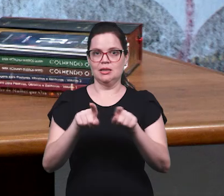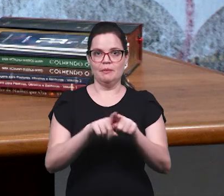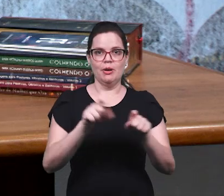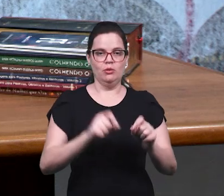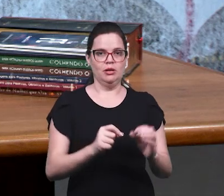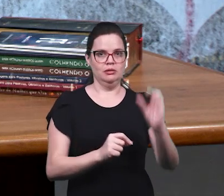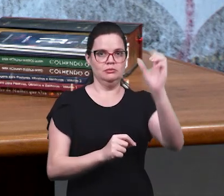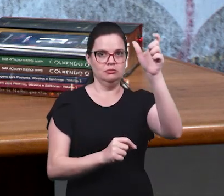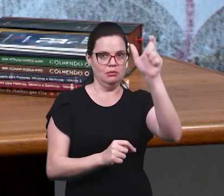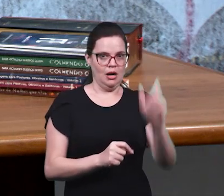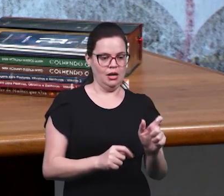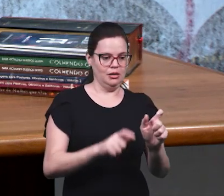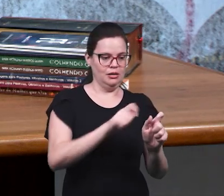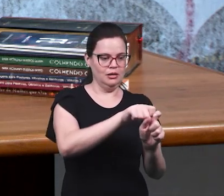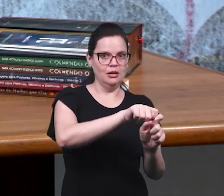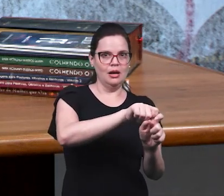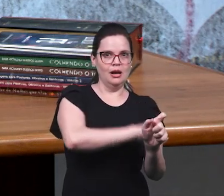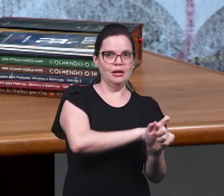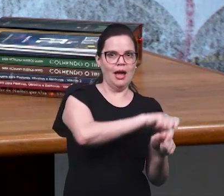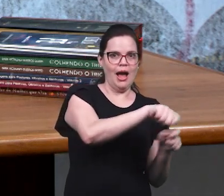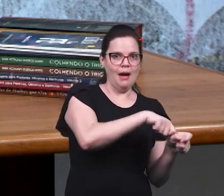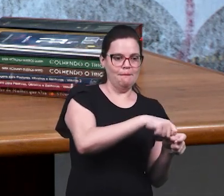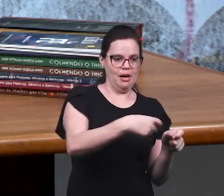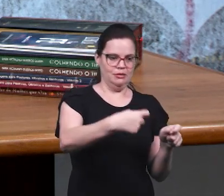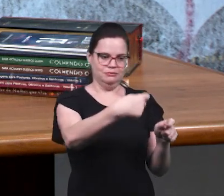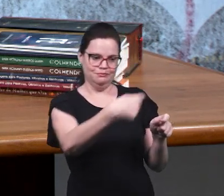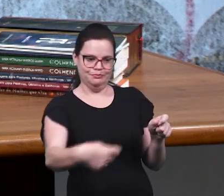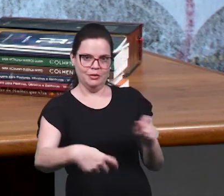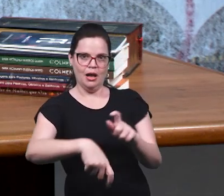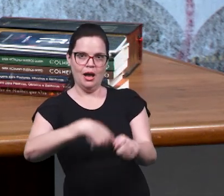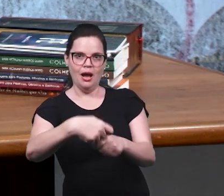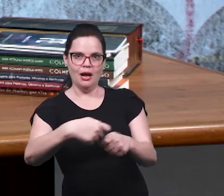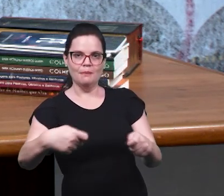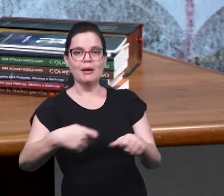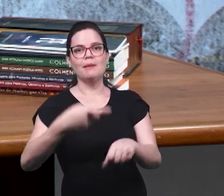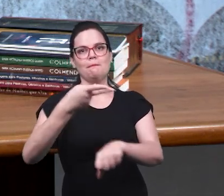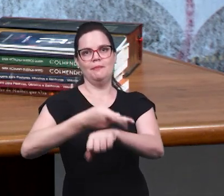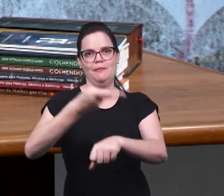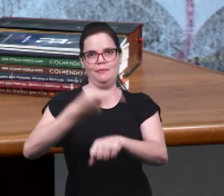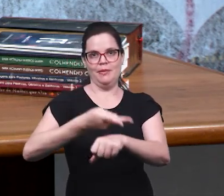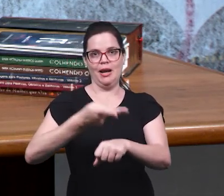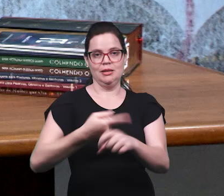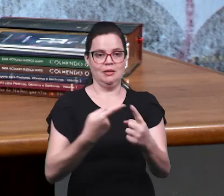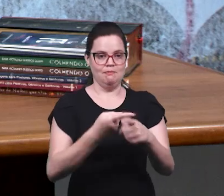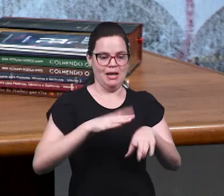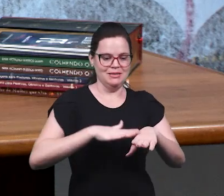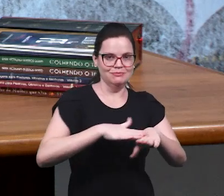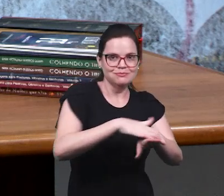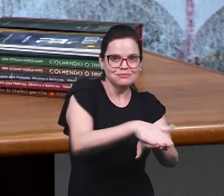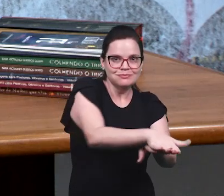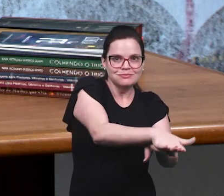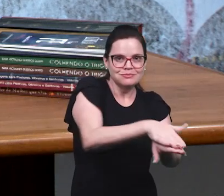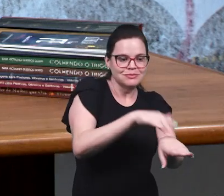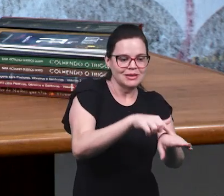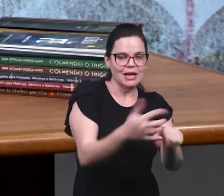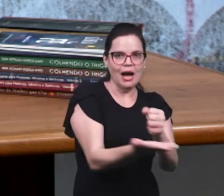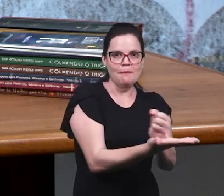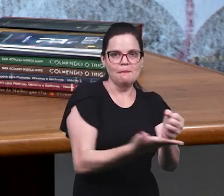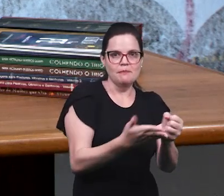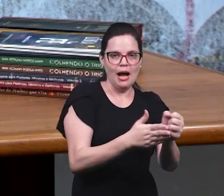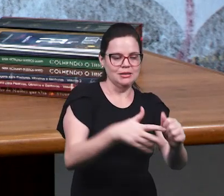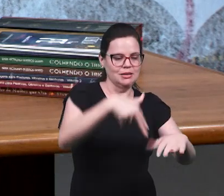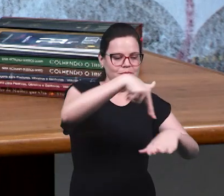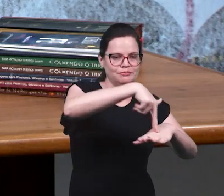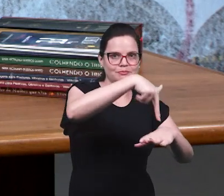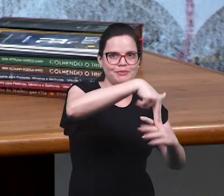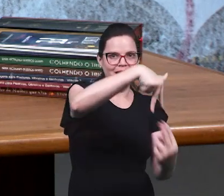Os seus colchetes serão de prata, mas as suas bases de cobre. O comprimento do